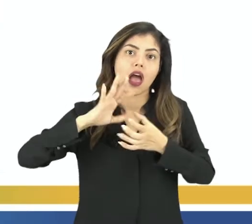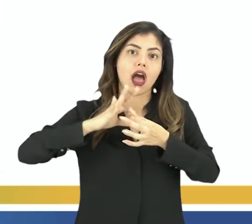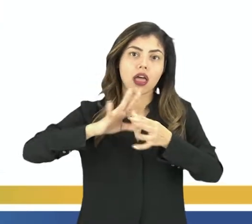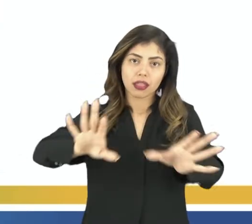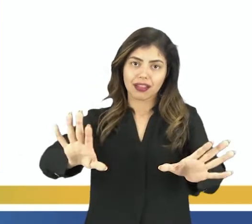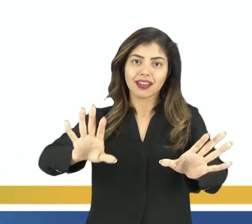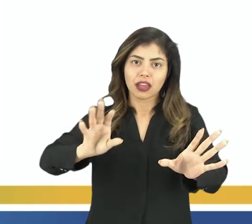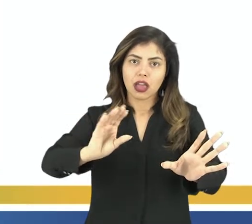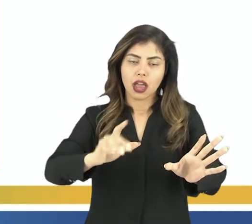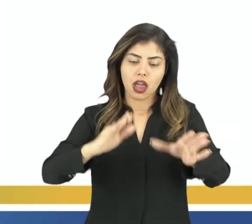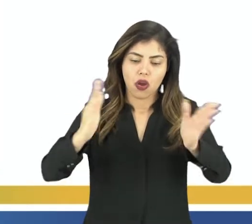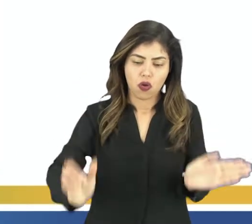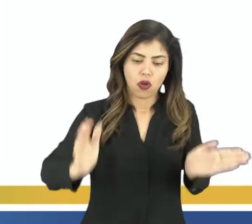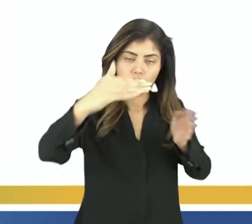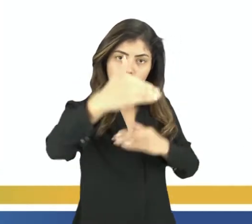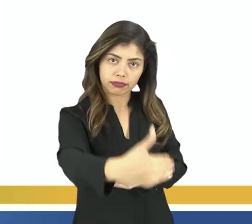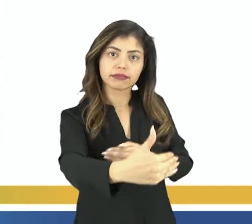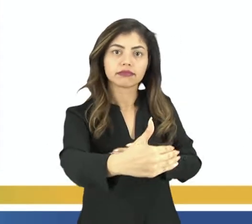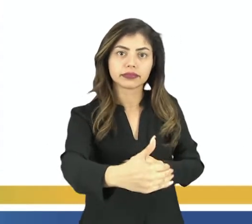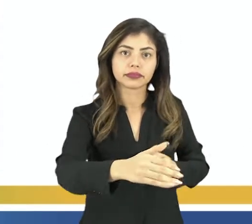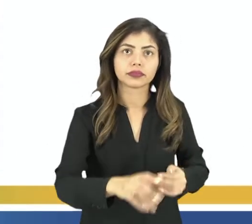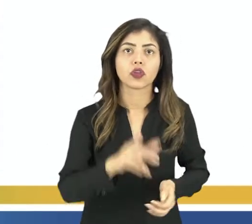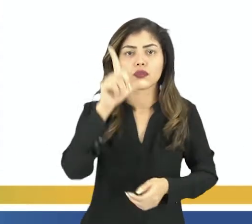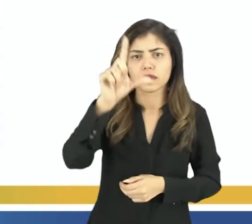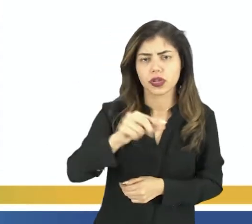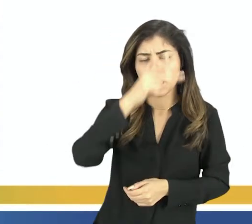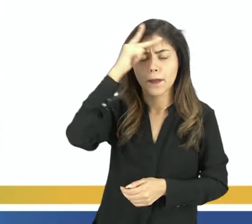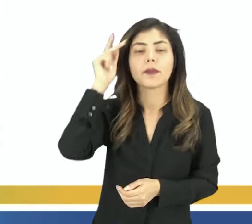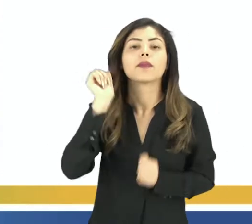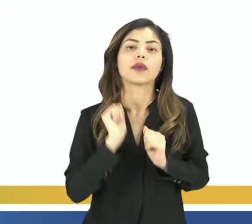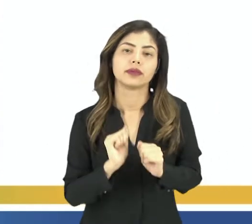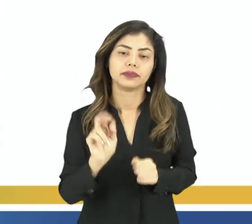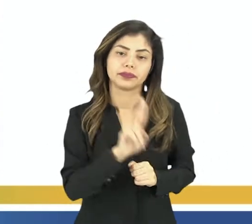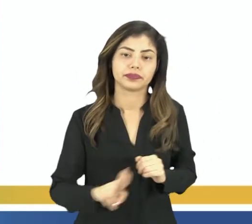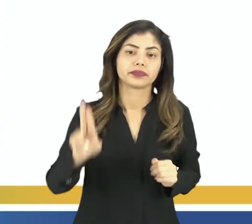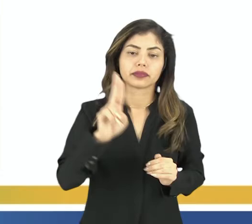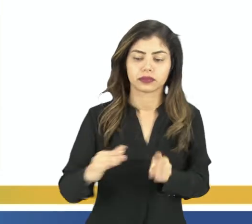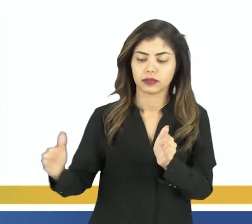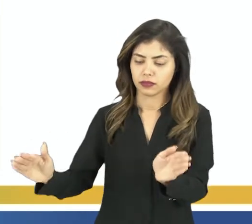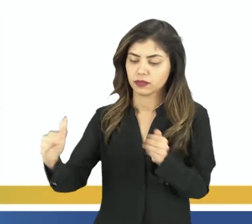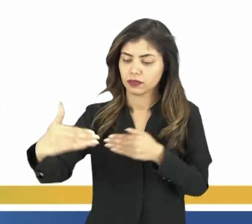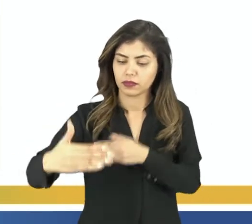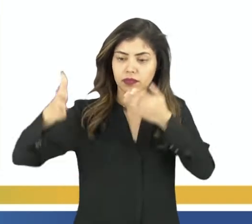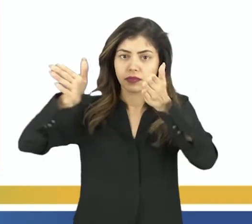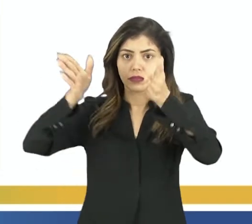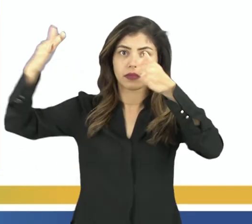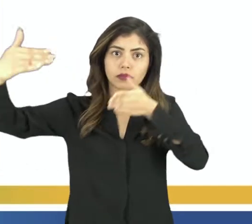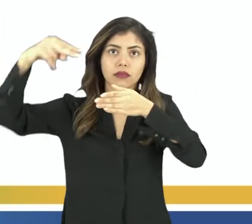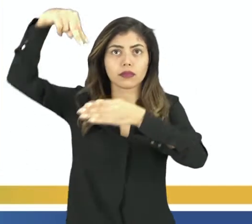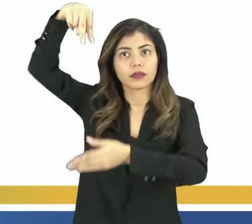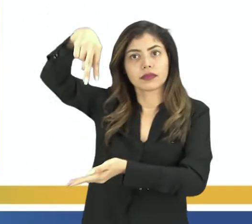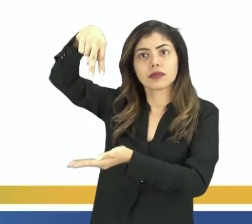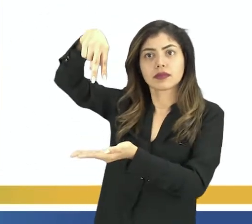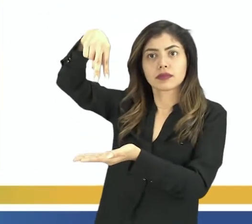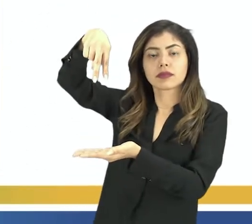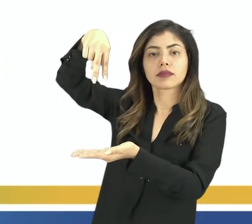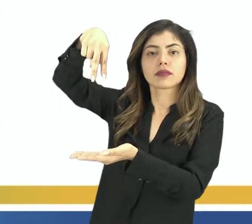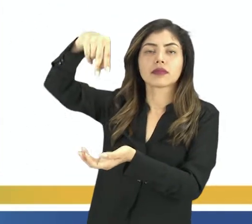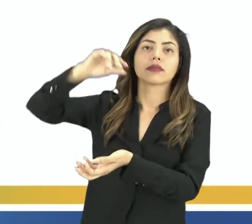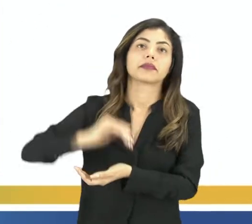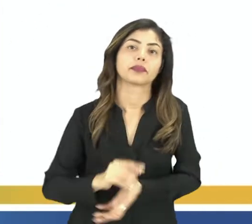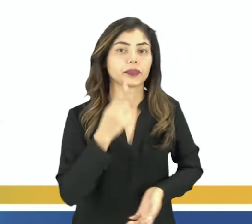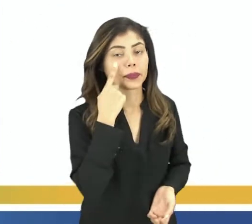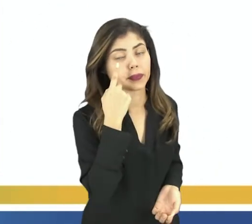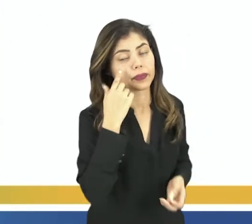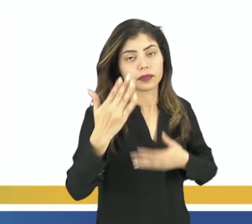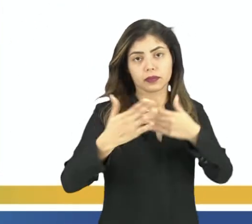sua cadeira para que o menor, usando duas cadeiras, possa também presenciar o espetáculo que está